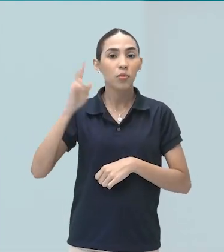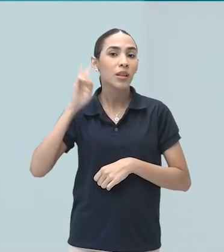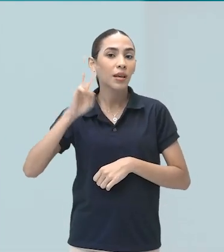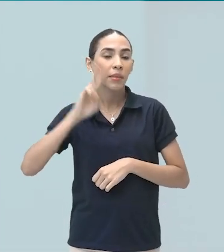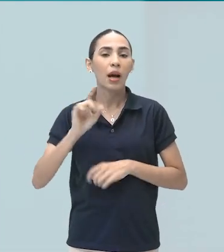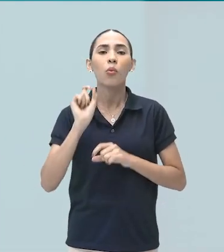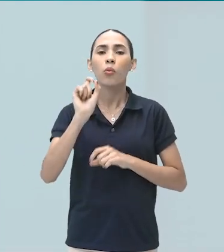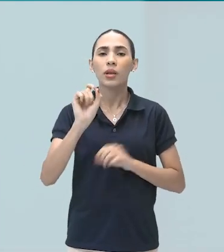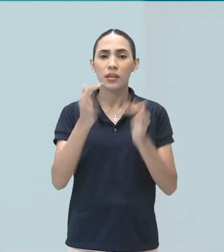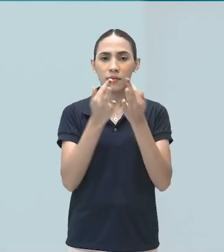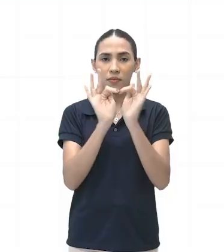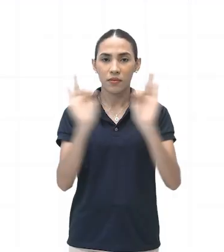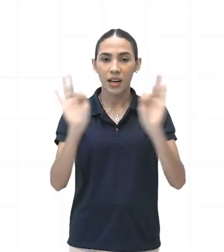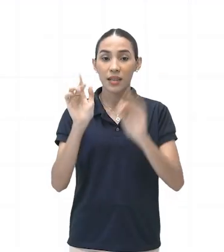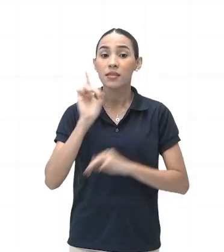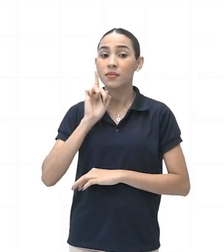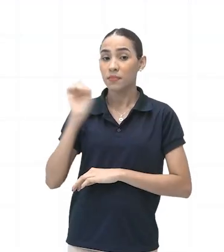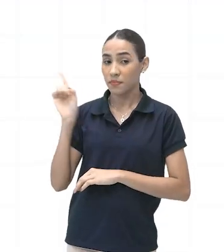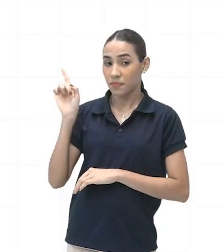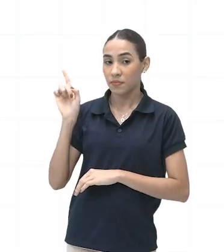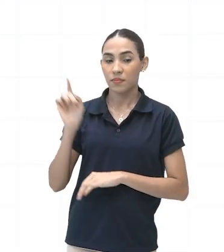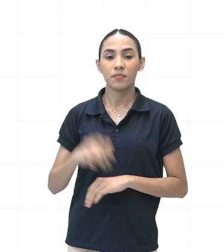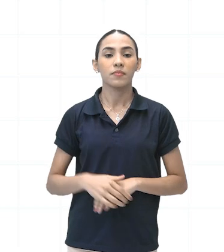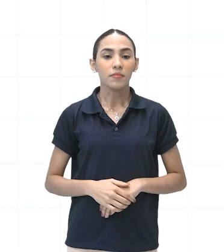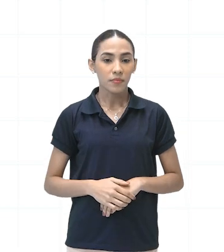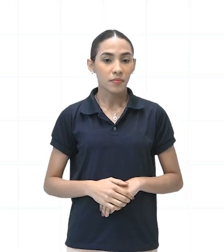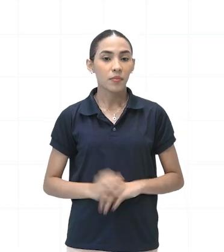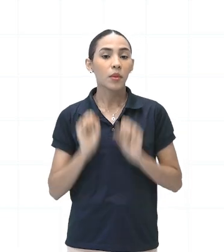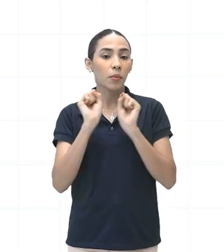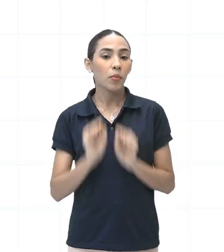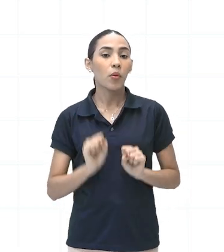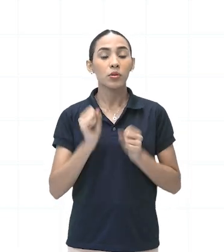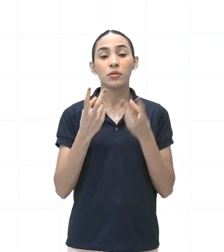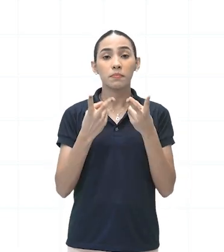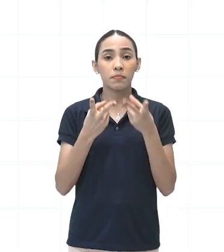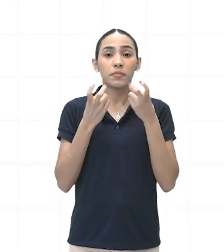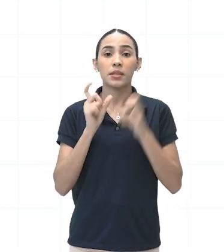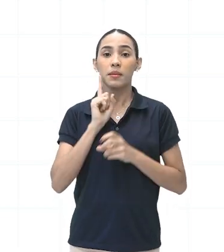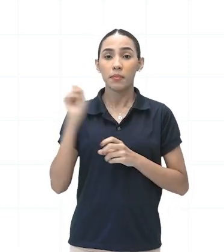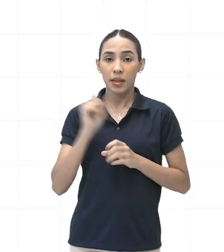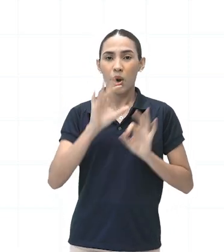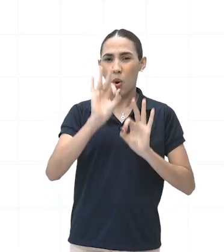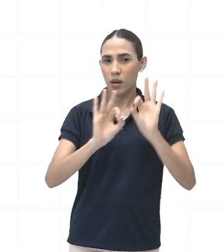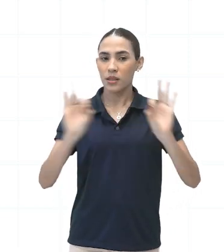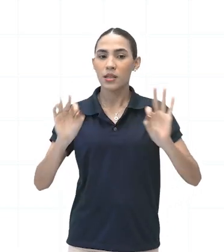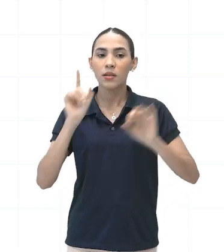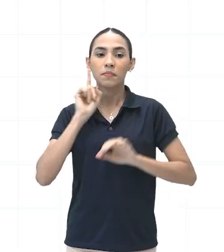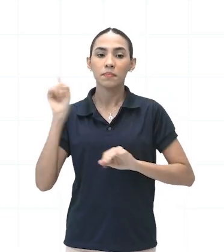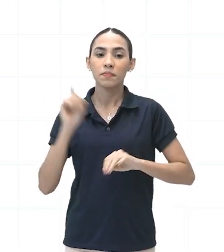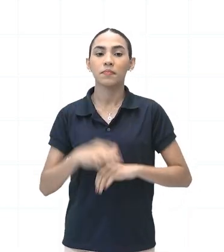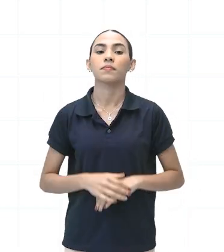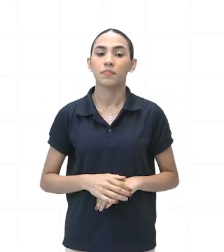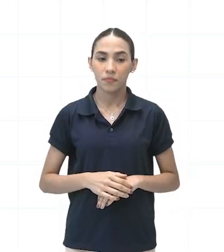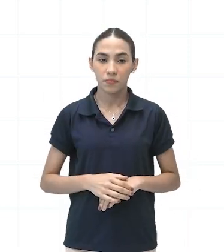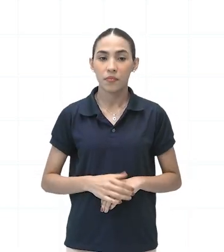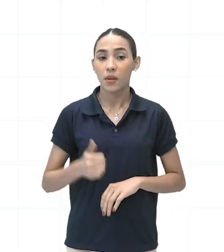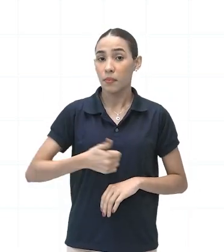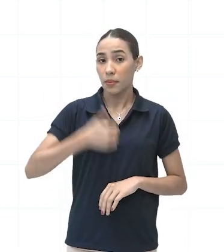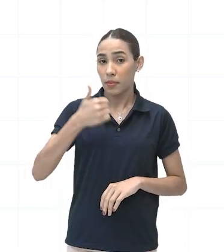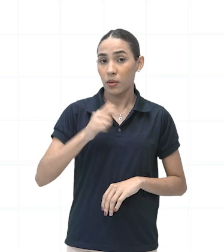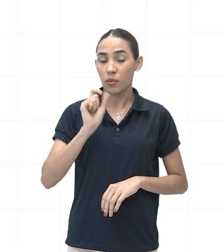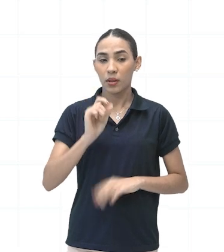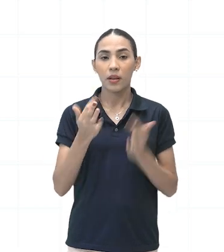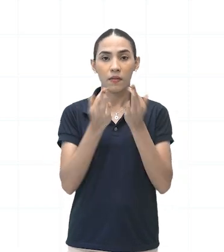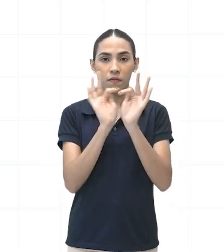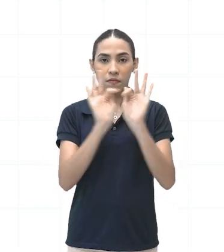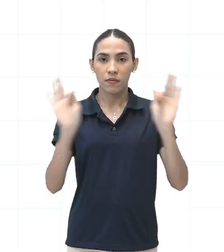frase, apresentando aí para vocês o nosso esquema. Você pode observar a sequência que nós vamos seguir. Então, o primeiro tópico aí